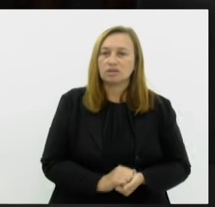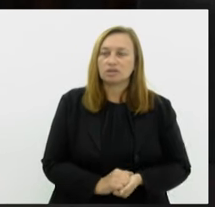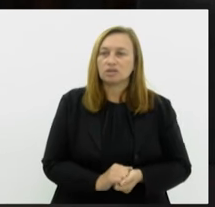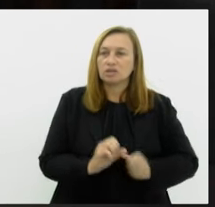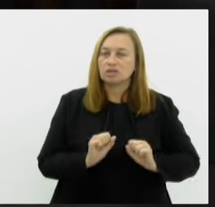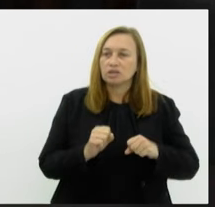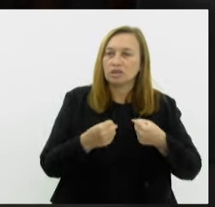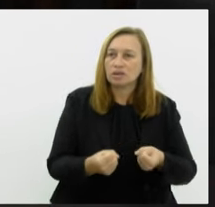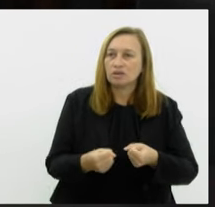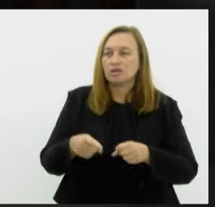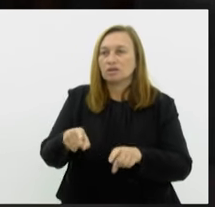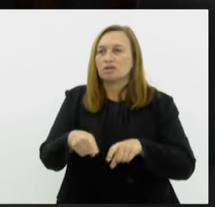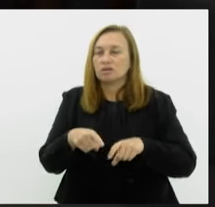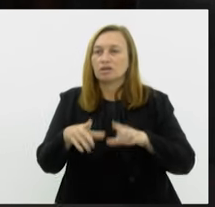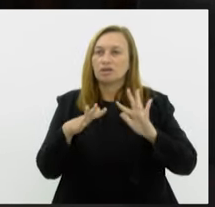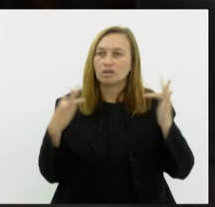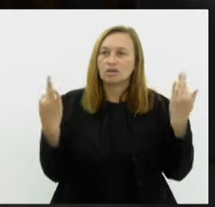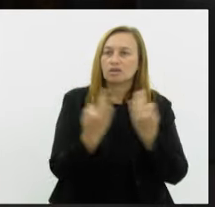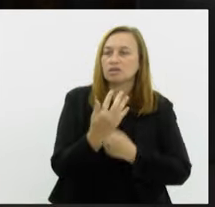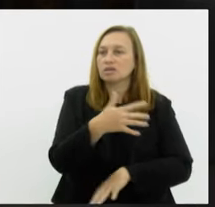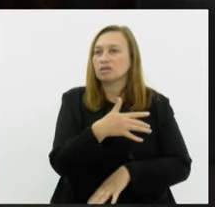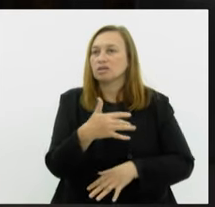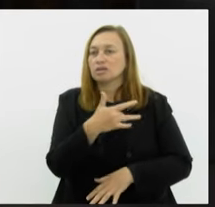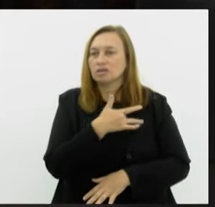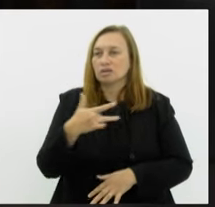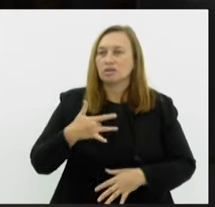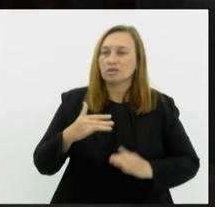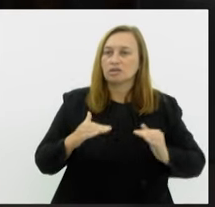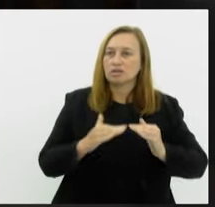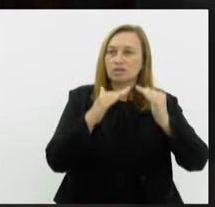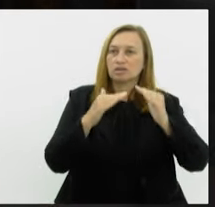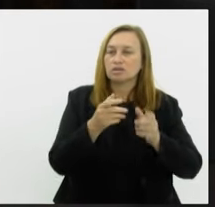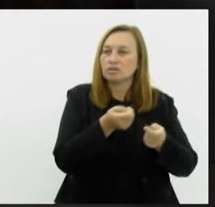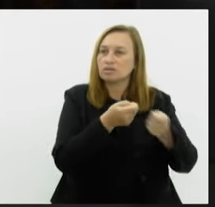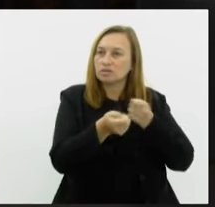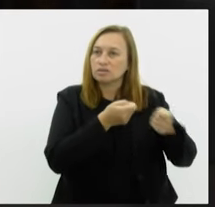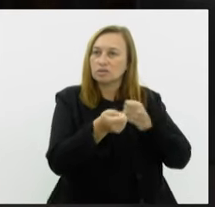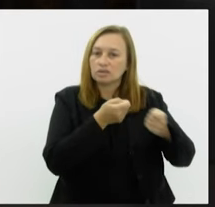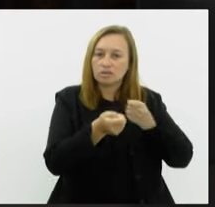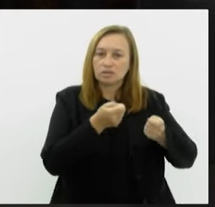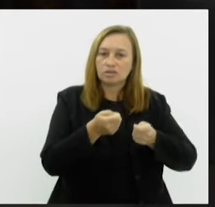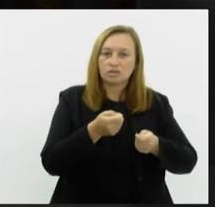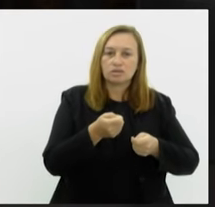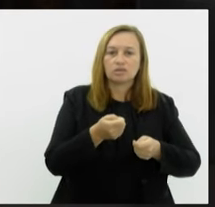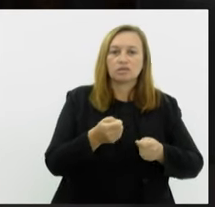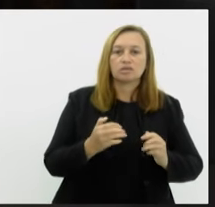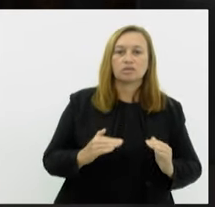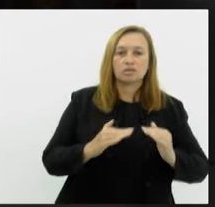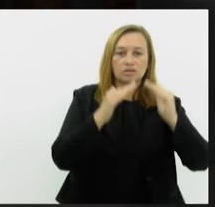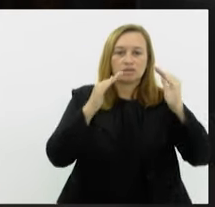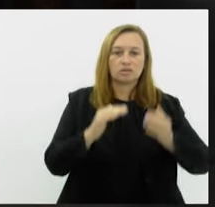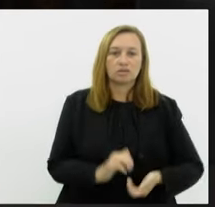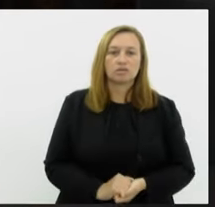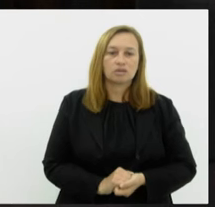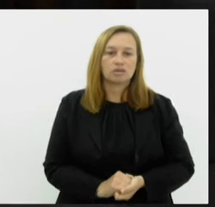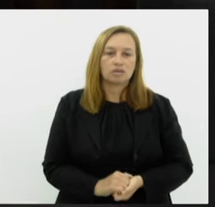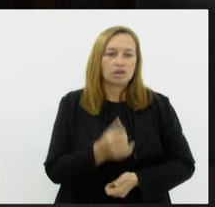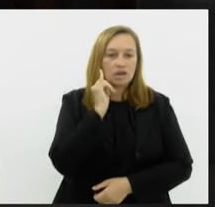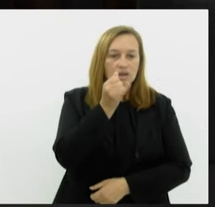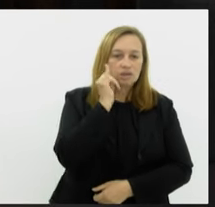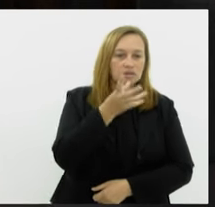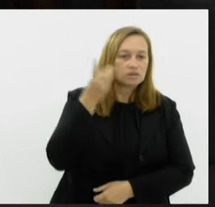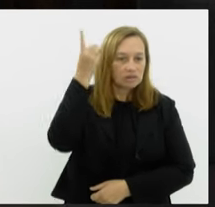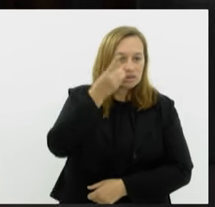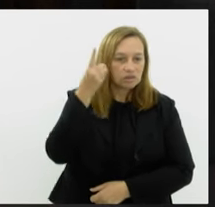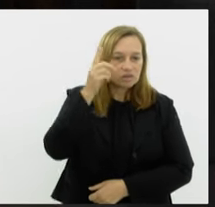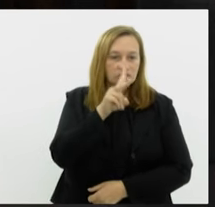meio ambiente favorável, saúde favorável, orçamento, finanças, fiscalização financeira e controle favorável. Relatores,